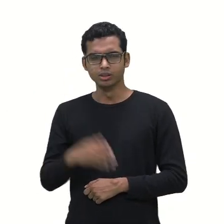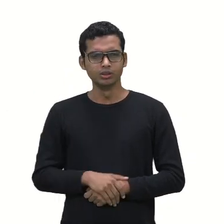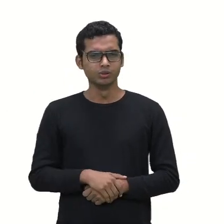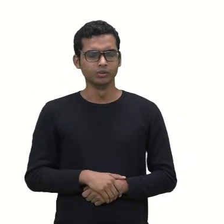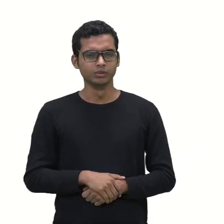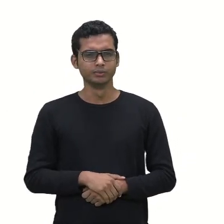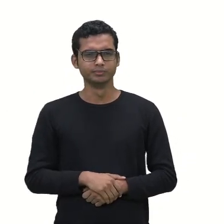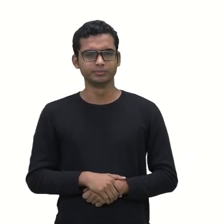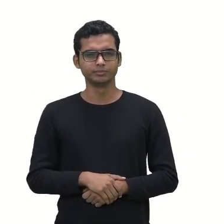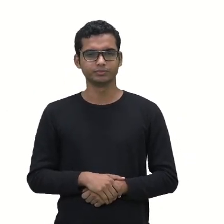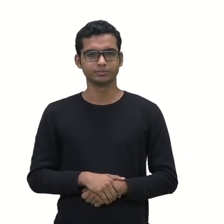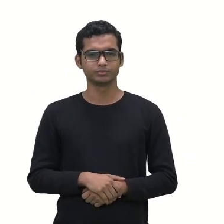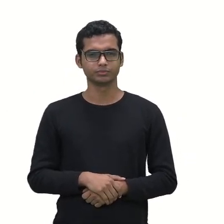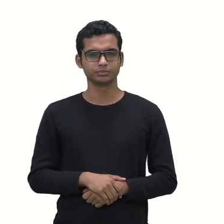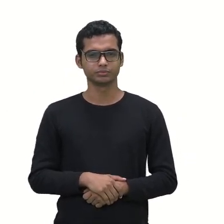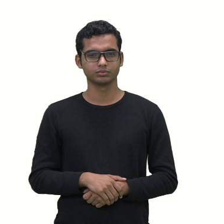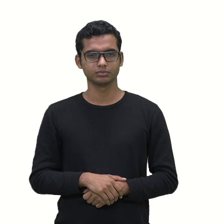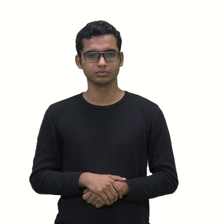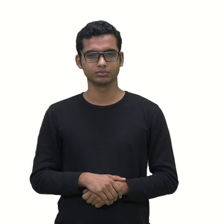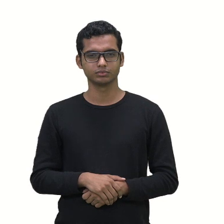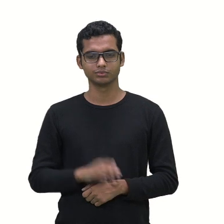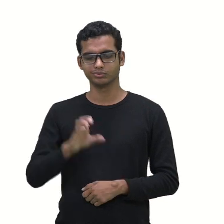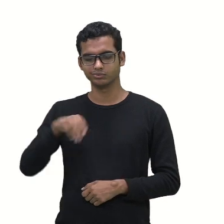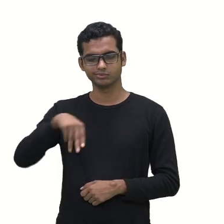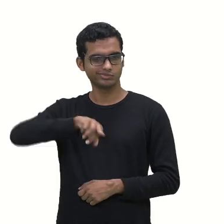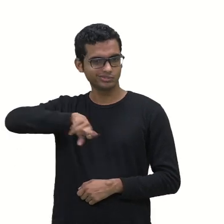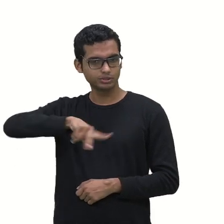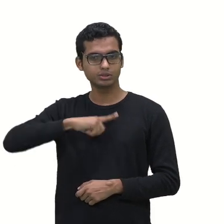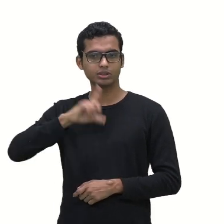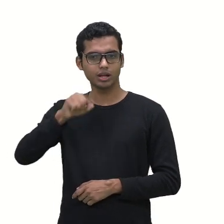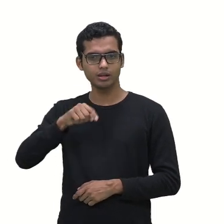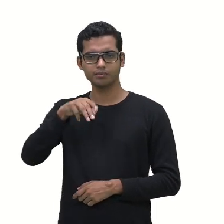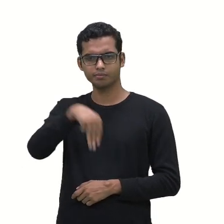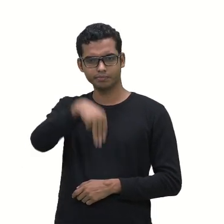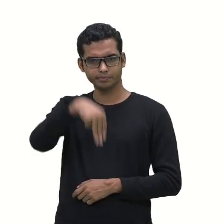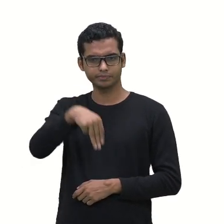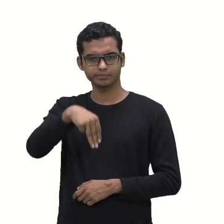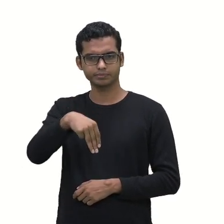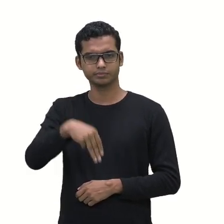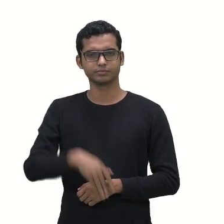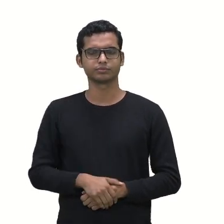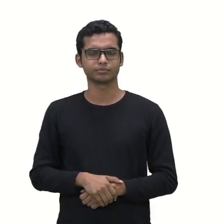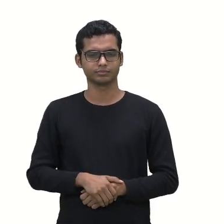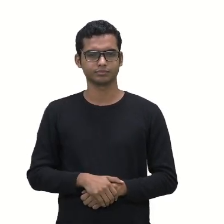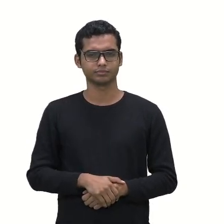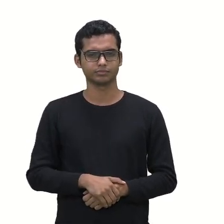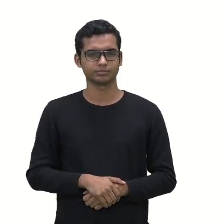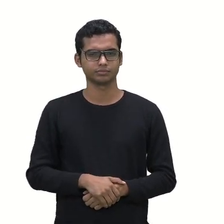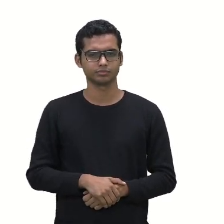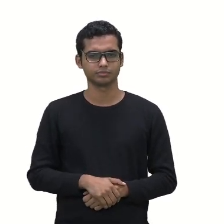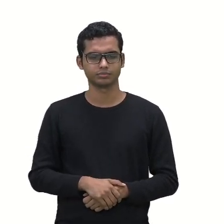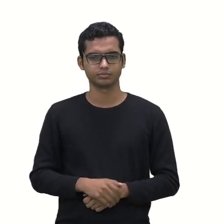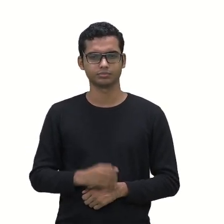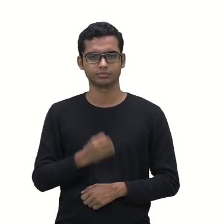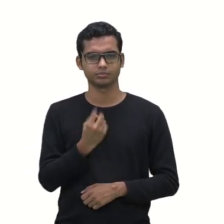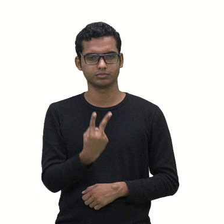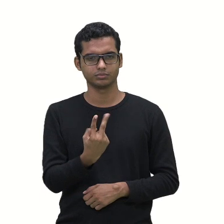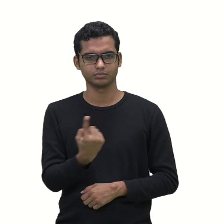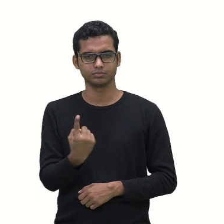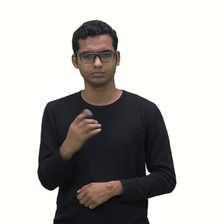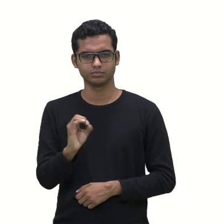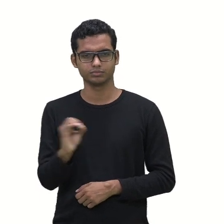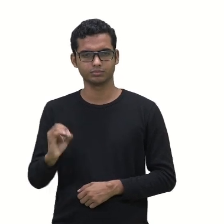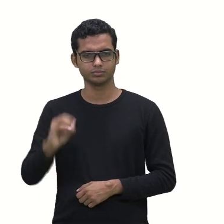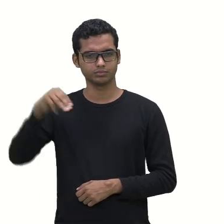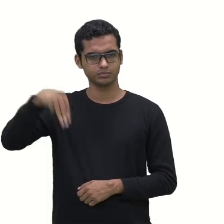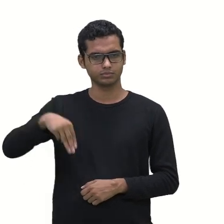Na verdade, não é centímetro, né? É metros. Metros quadrados. É uma corda de 20 metros, né? Então, metros quadrados